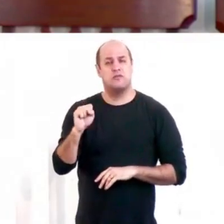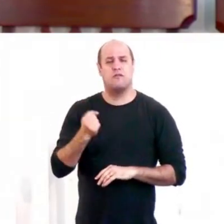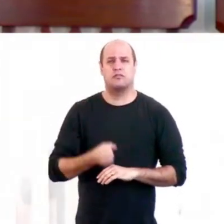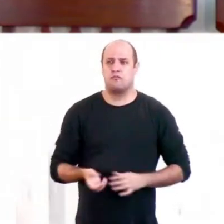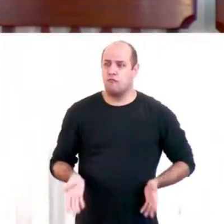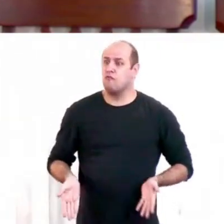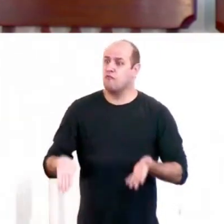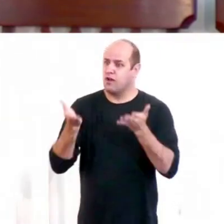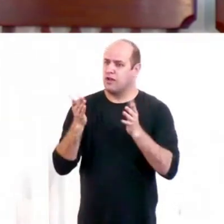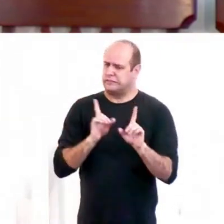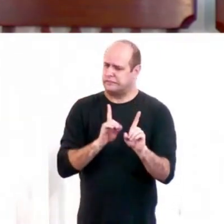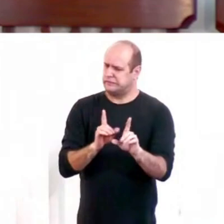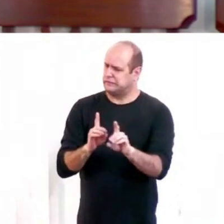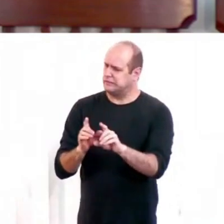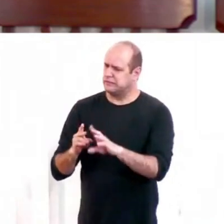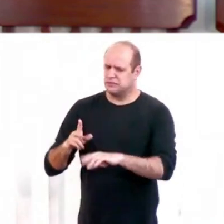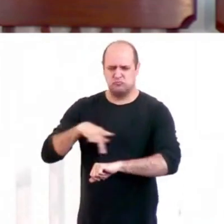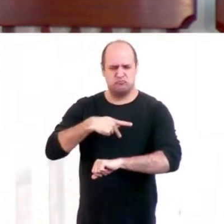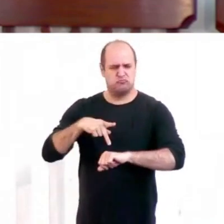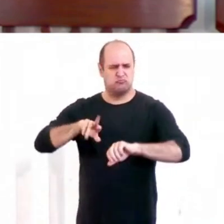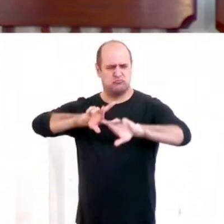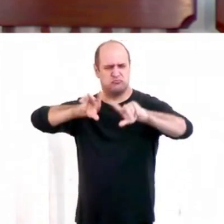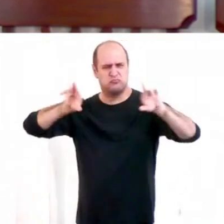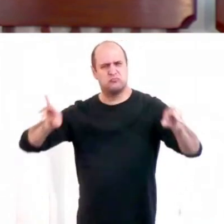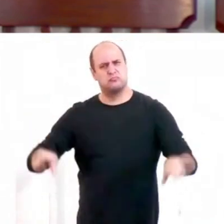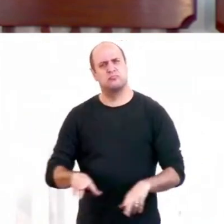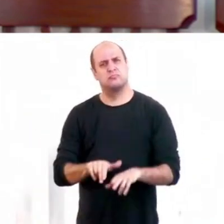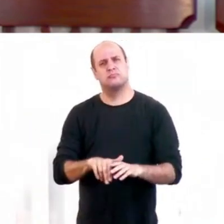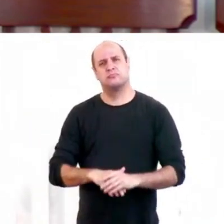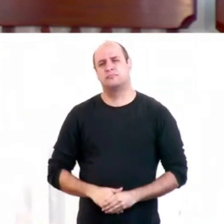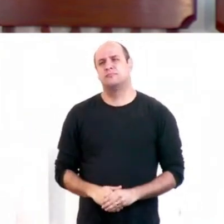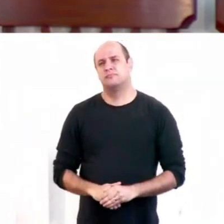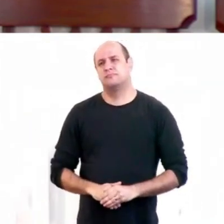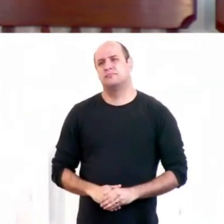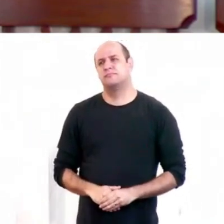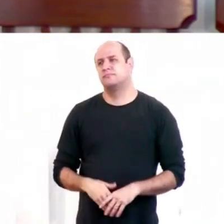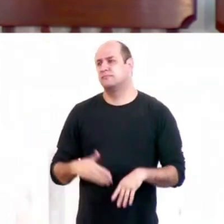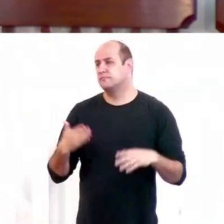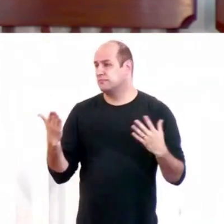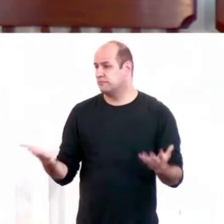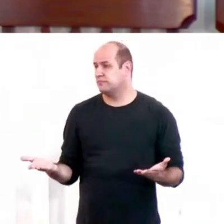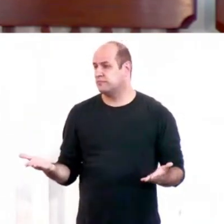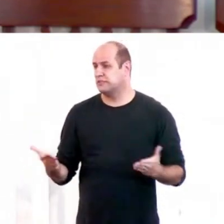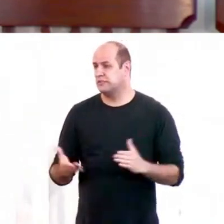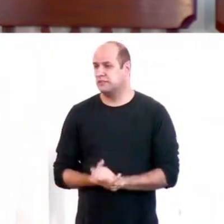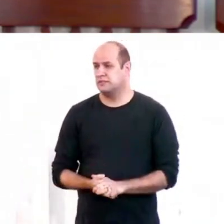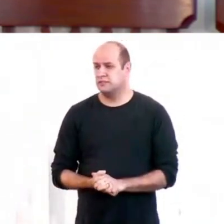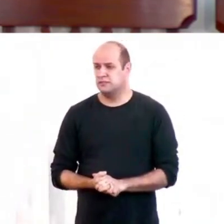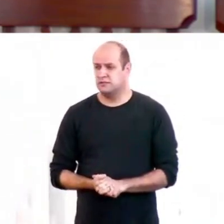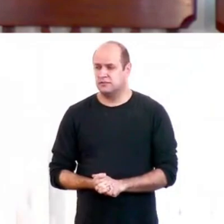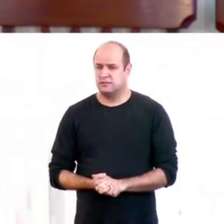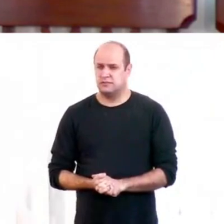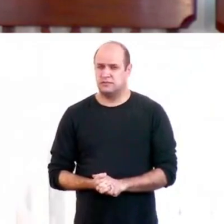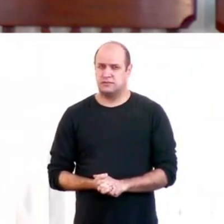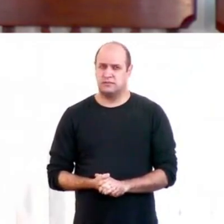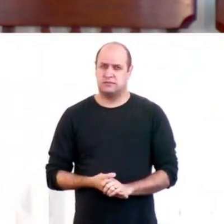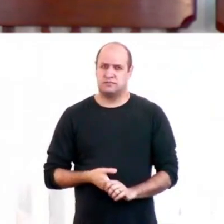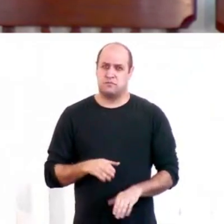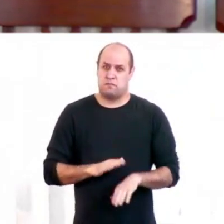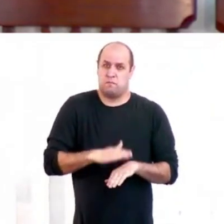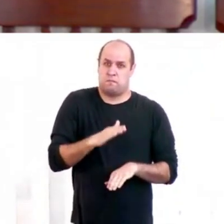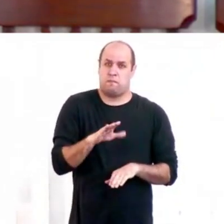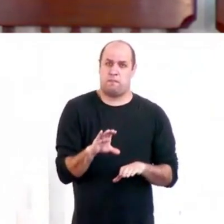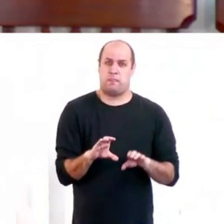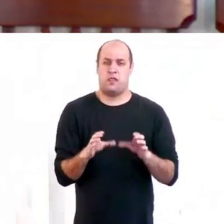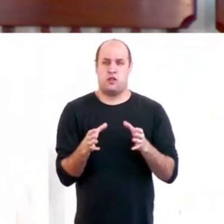façam discípulos de todas as nações. Meus irmãos, além da congregação presbiteriana, quem nos